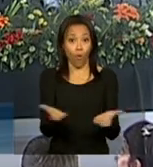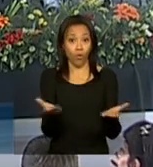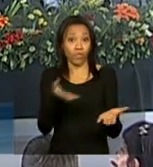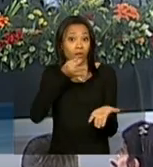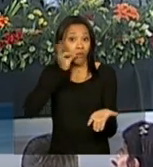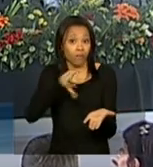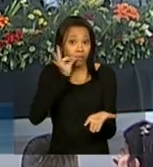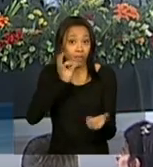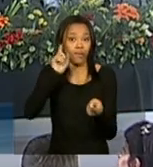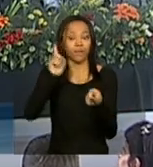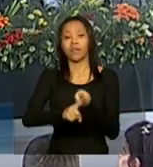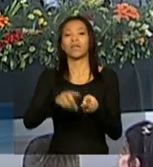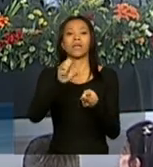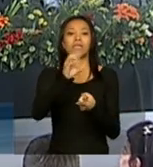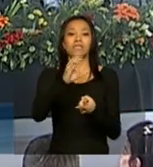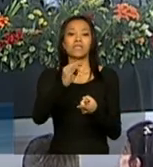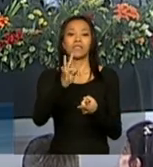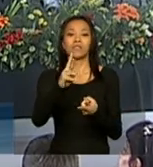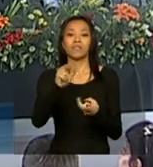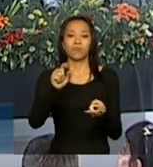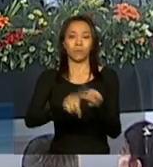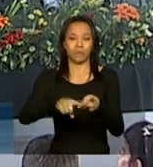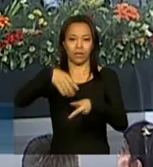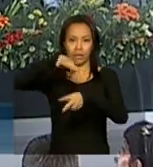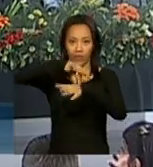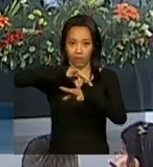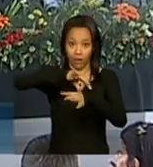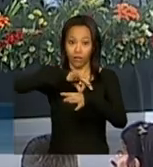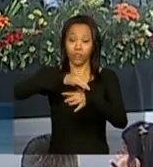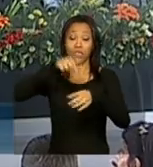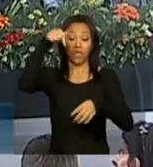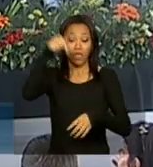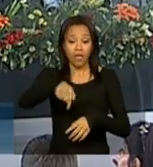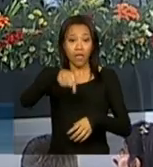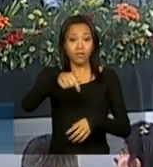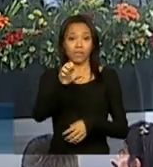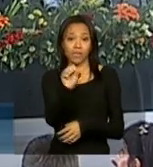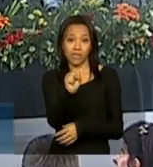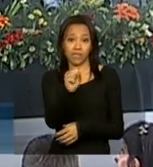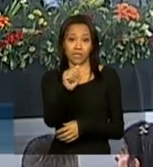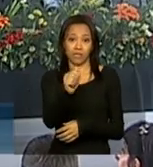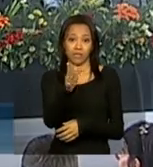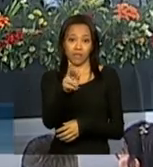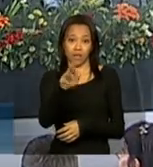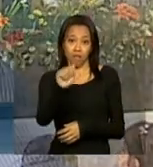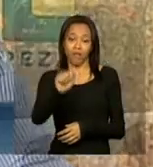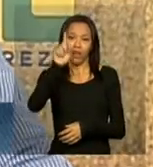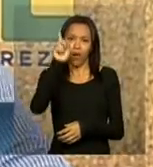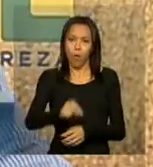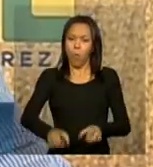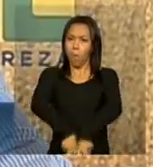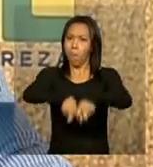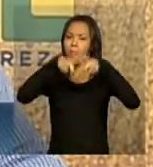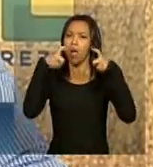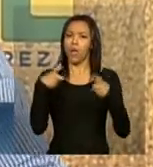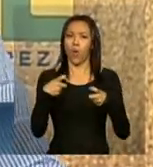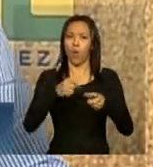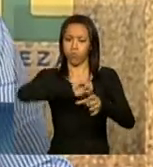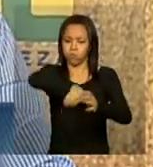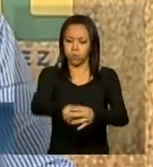café, citros, carne, e nesta safra devemos nos tornar o maior produtor de soja do